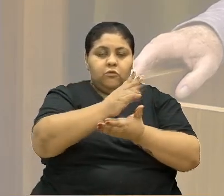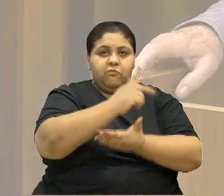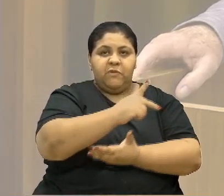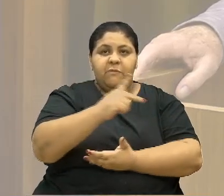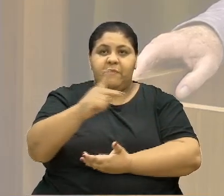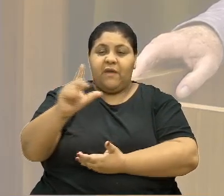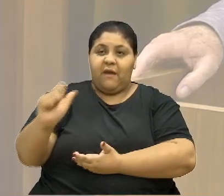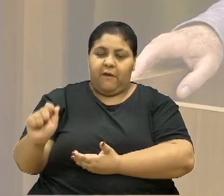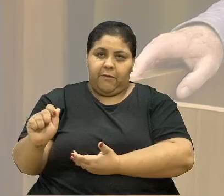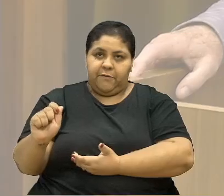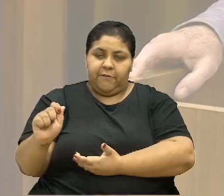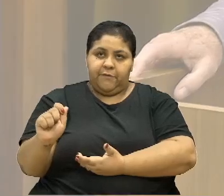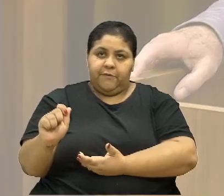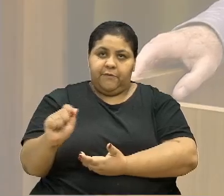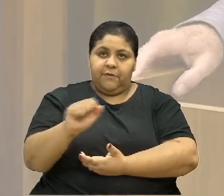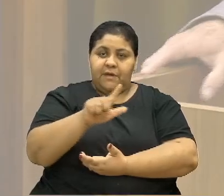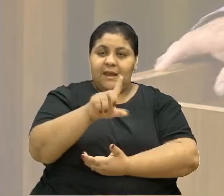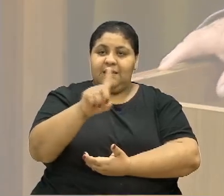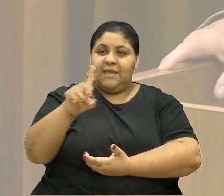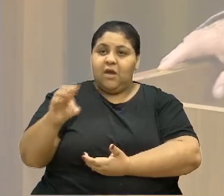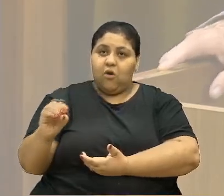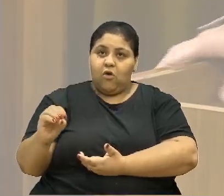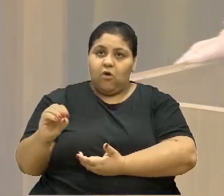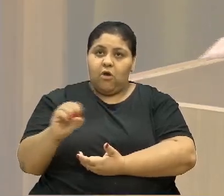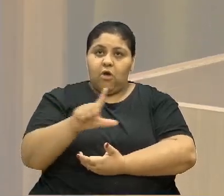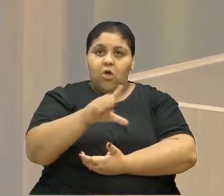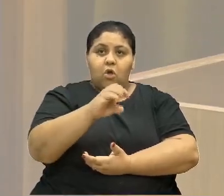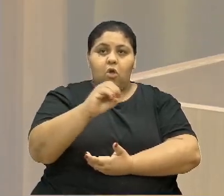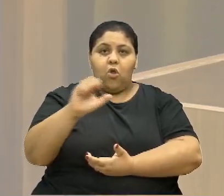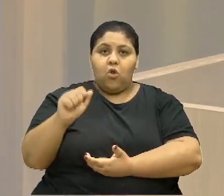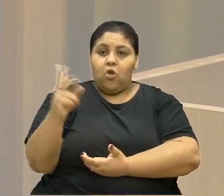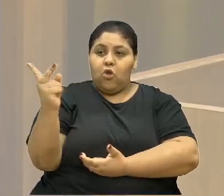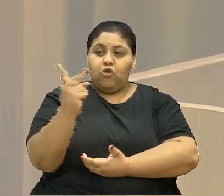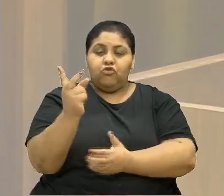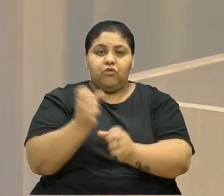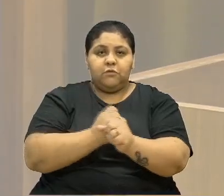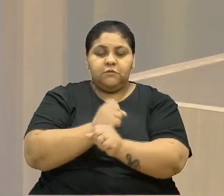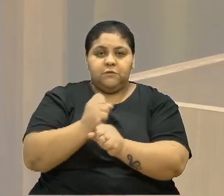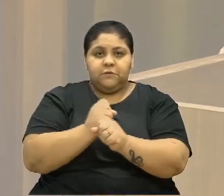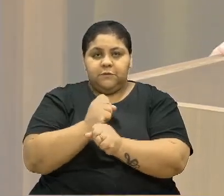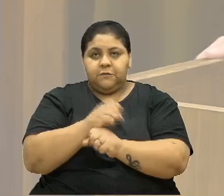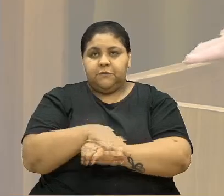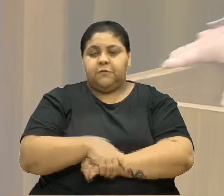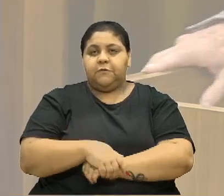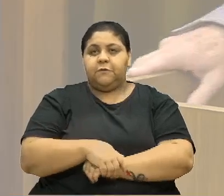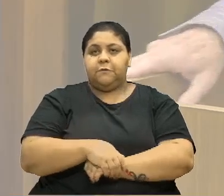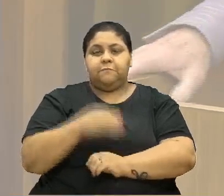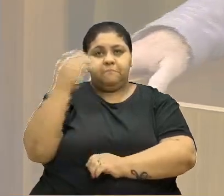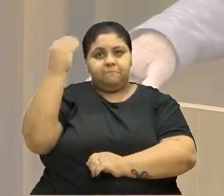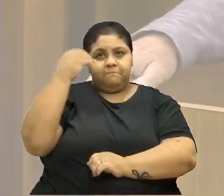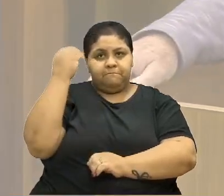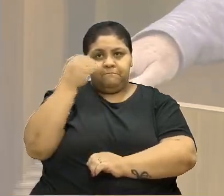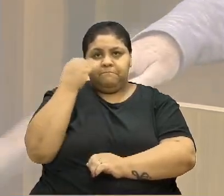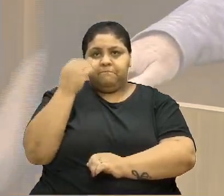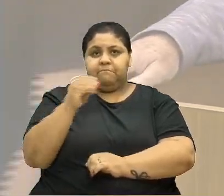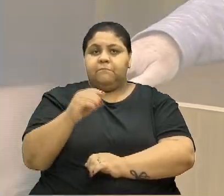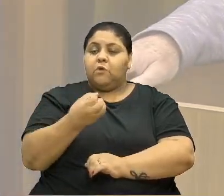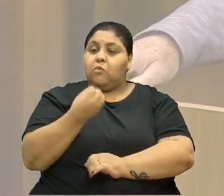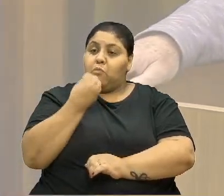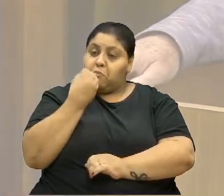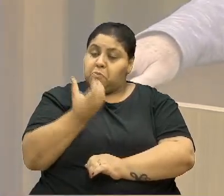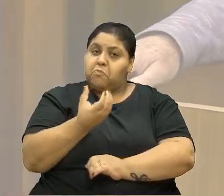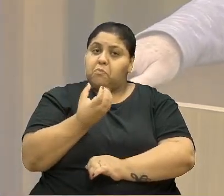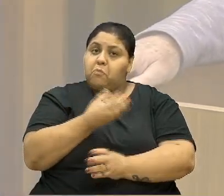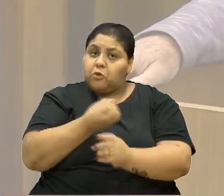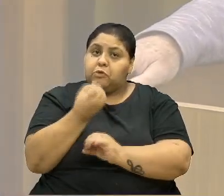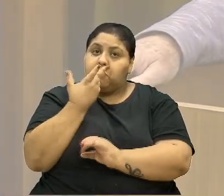PPA, a LDO, a LOA dos 2 anos, e foi uma experiência também muito positiva.